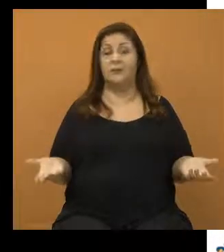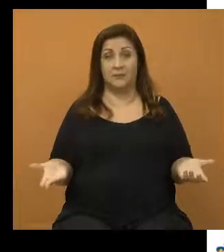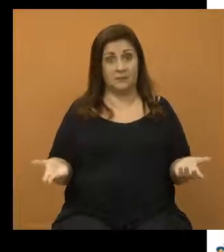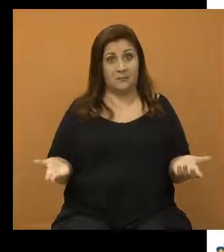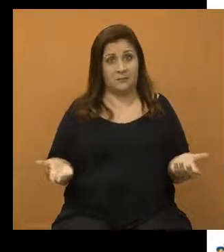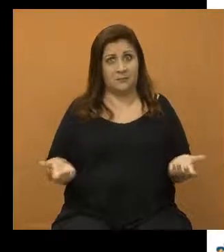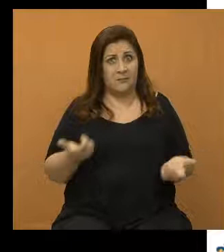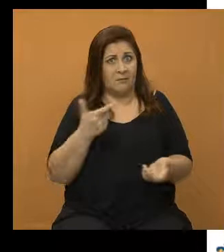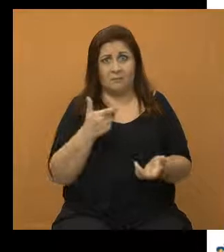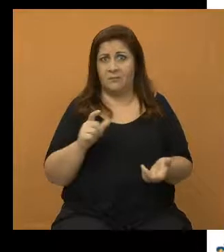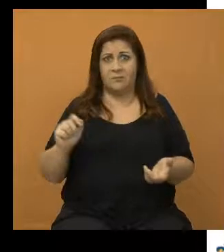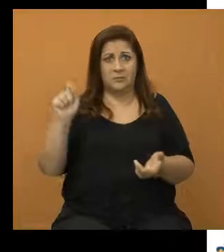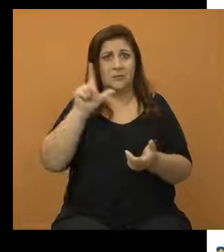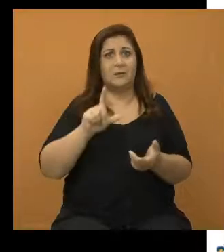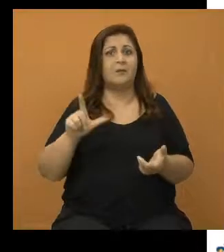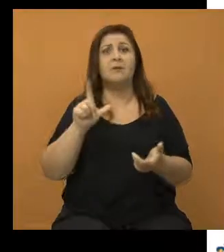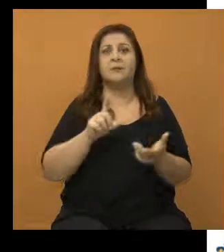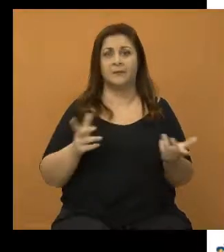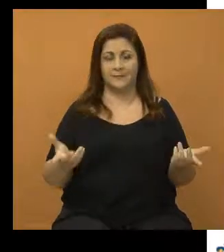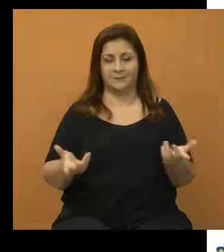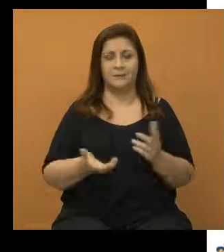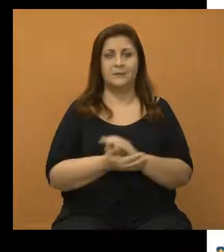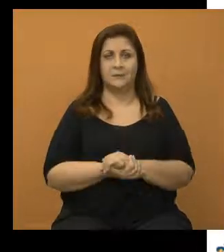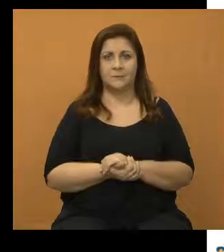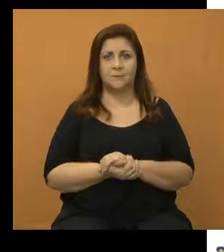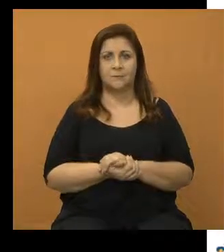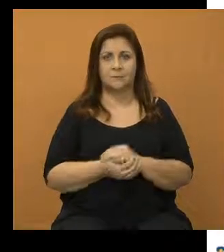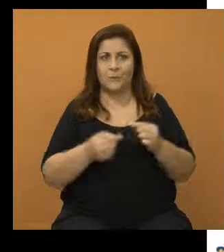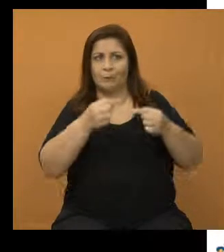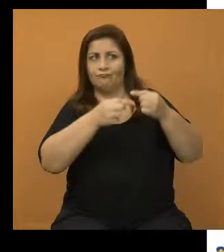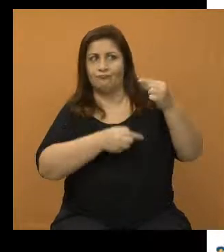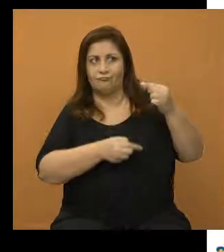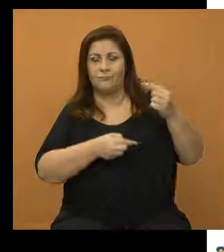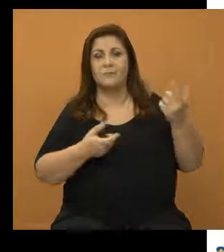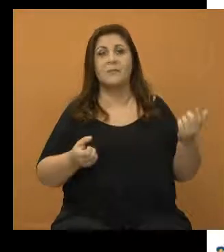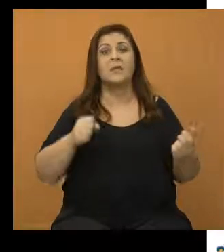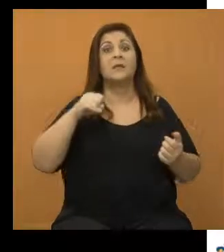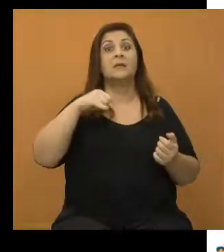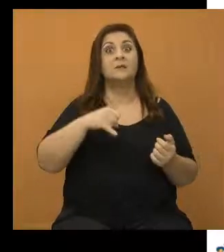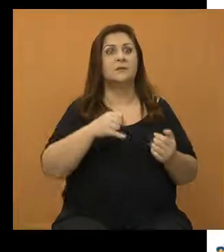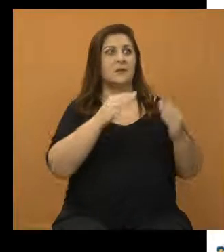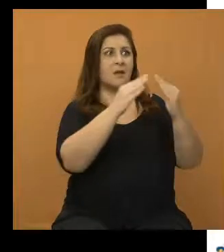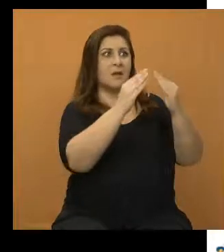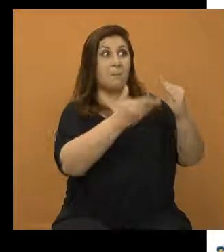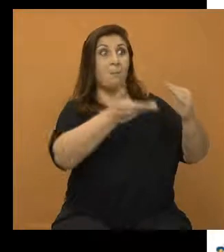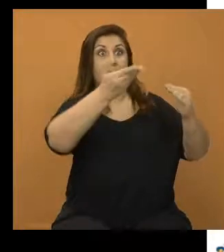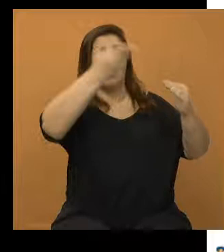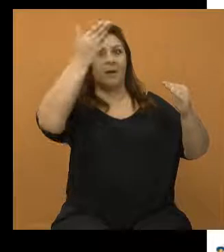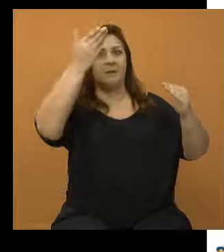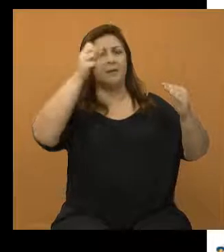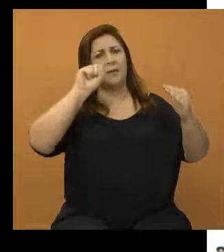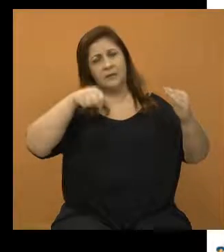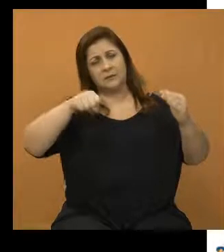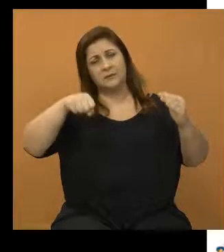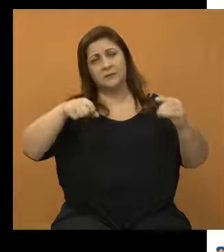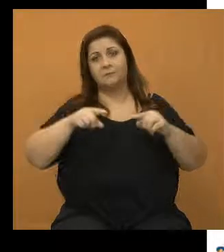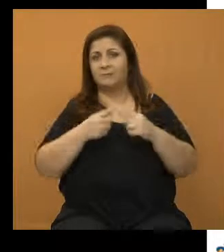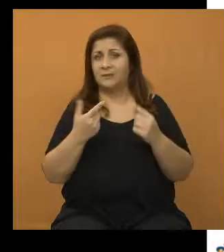não houve valorização do imóvel. Haveria sentido de se dar um reajuste se estivesse havendo uma valorização do imóvel. Então, essa